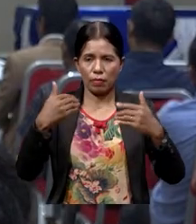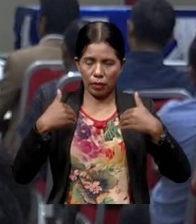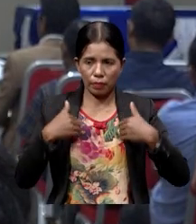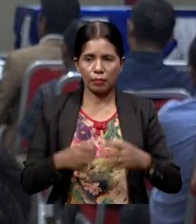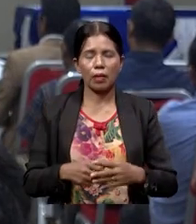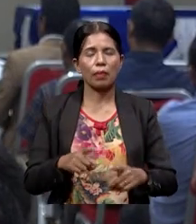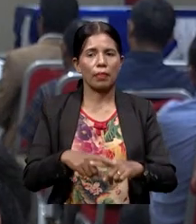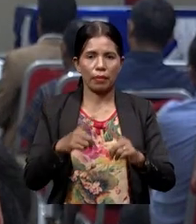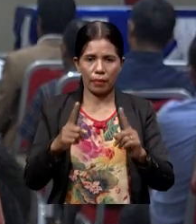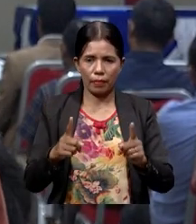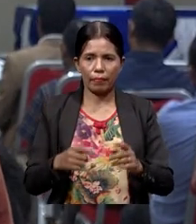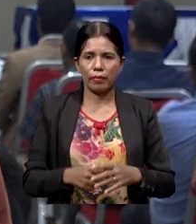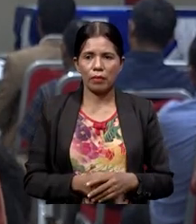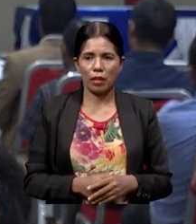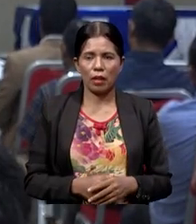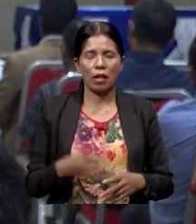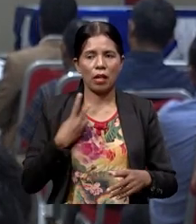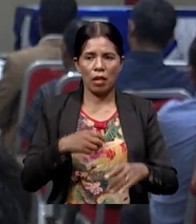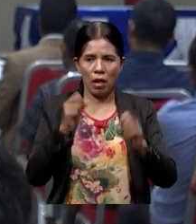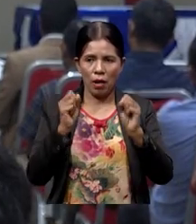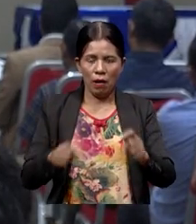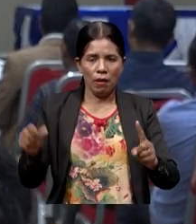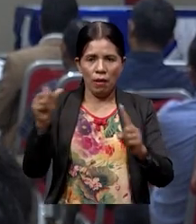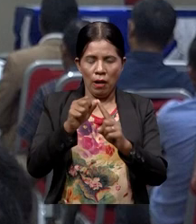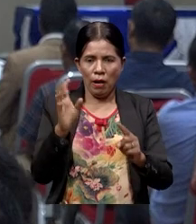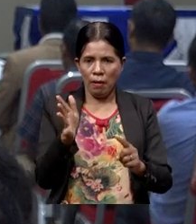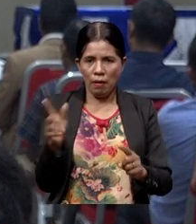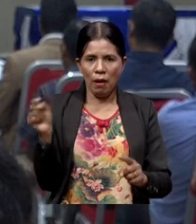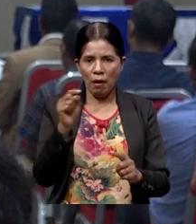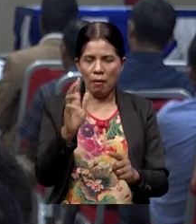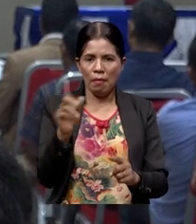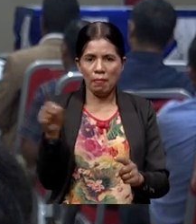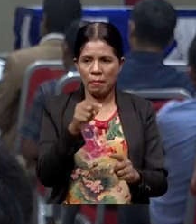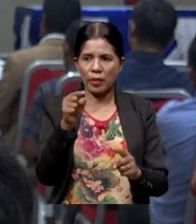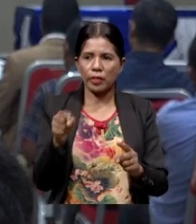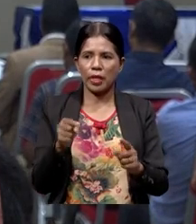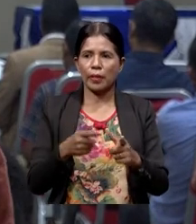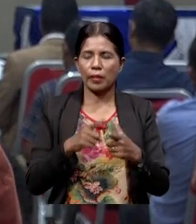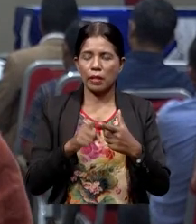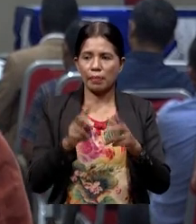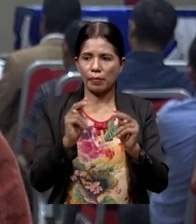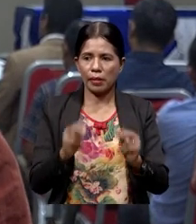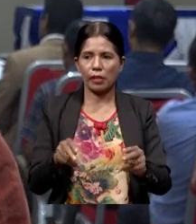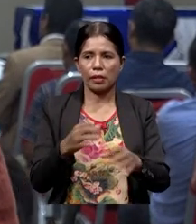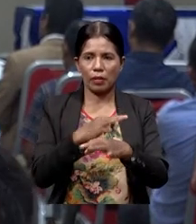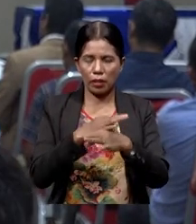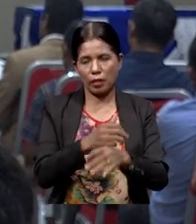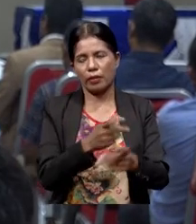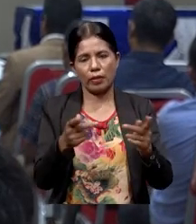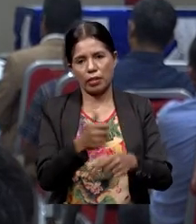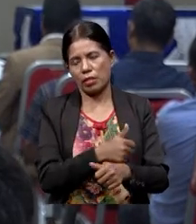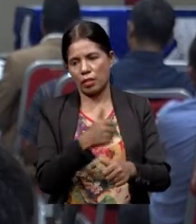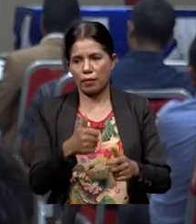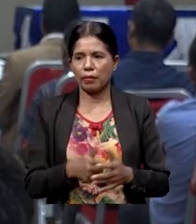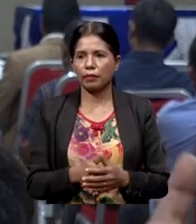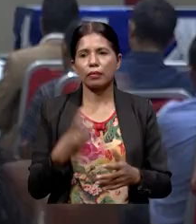mais ou menos ita bele ona atinge 50%, mas be precisa tu haria iha parte balu. Tamba ne